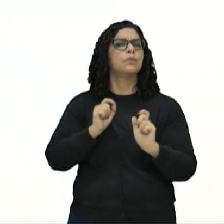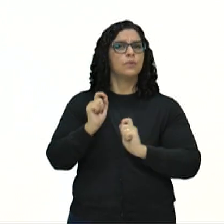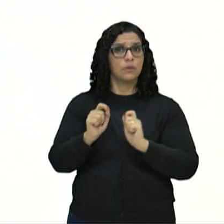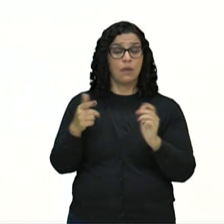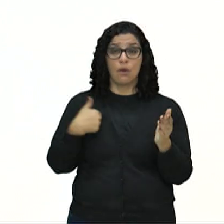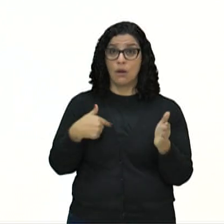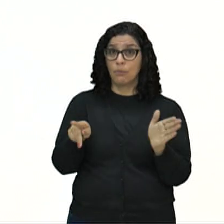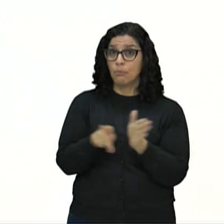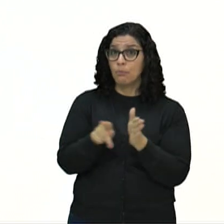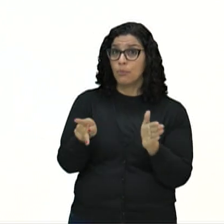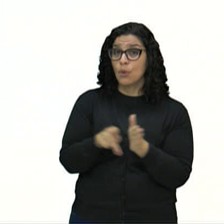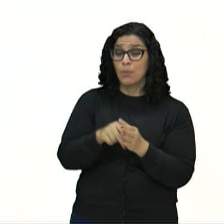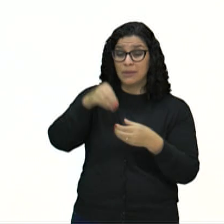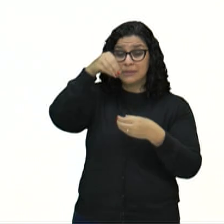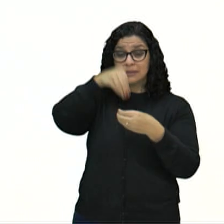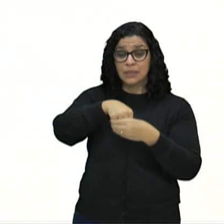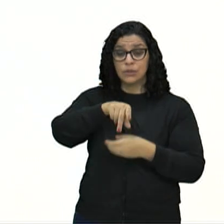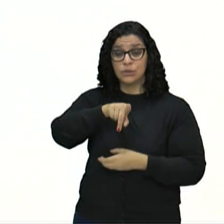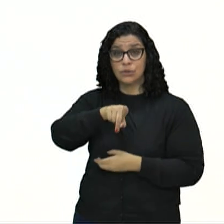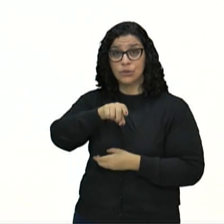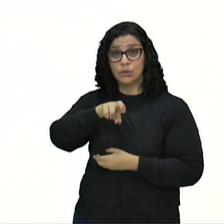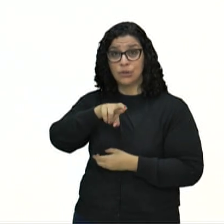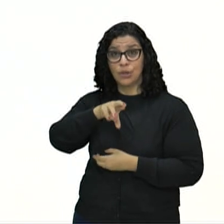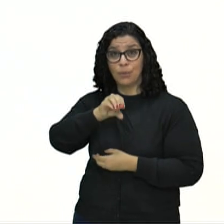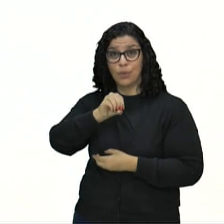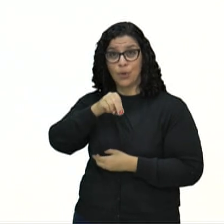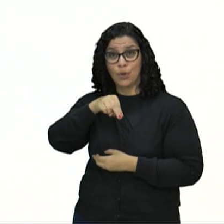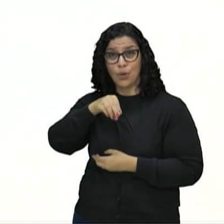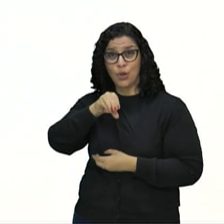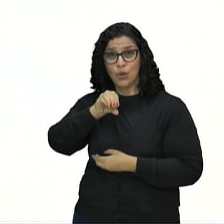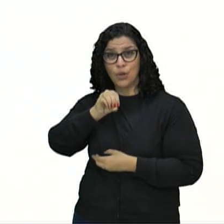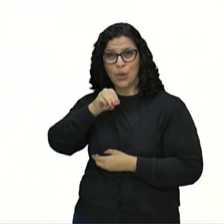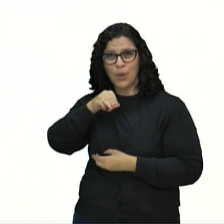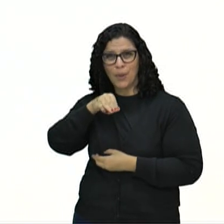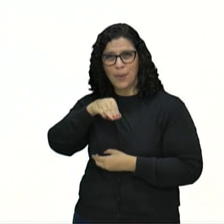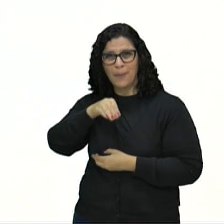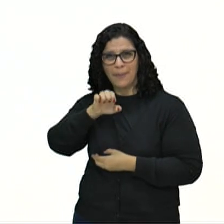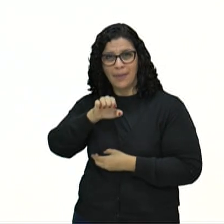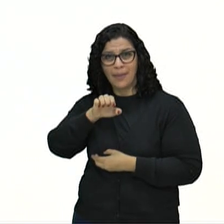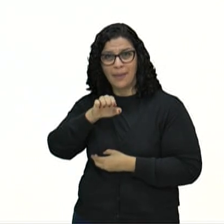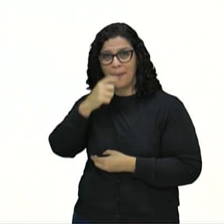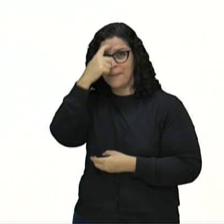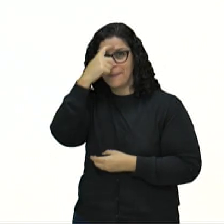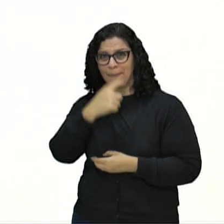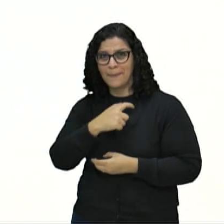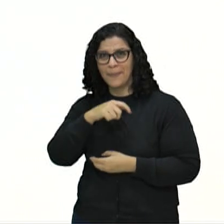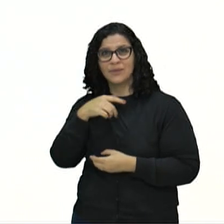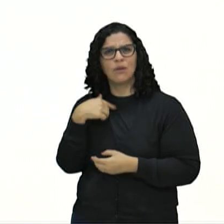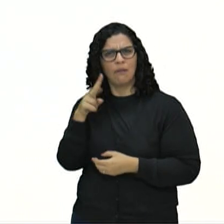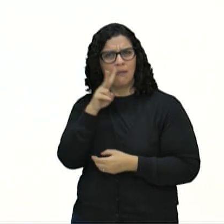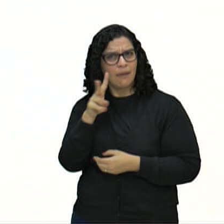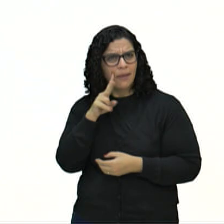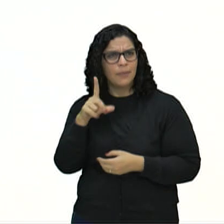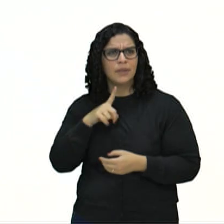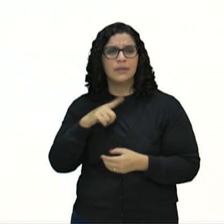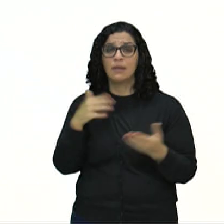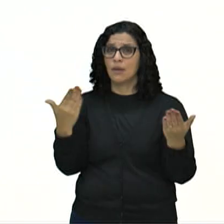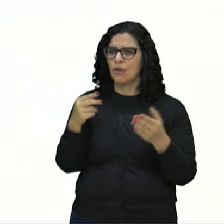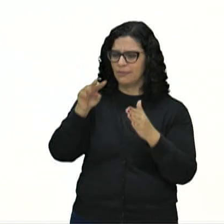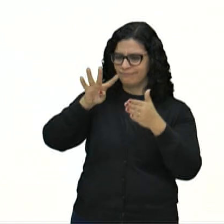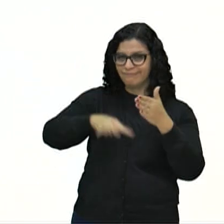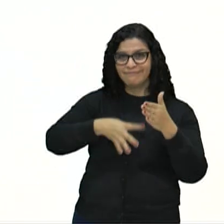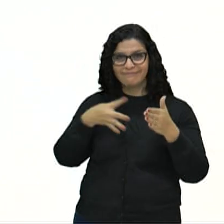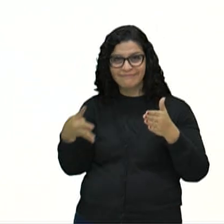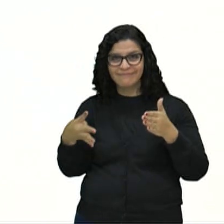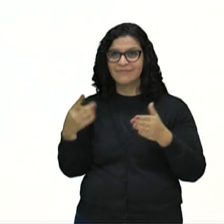ele faz parte dos pronomes pessoais, ok? Pronomes pessoais, se lembram? Então,